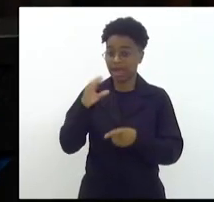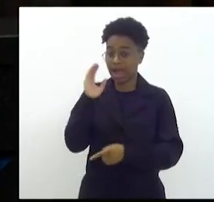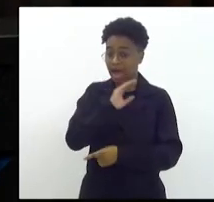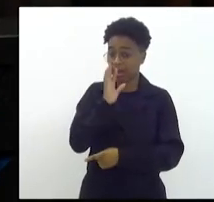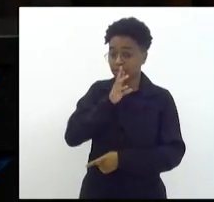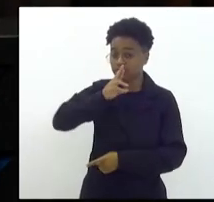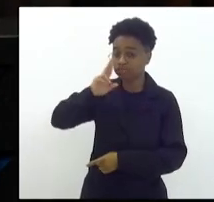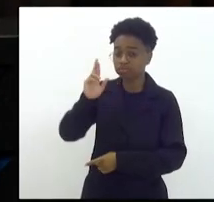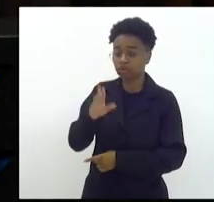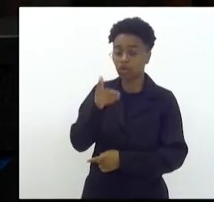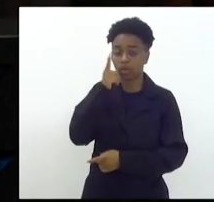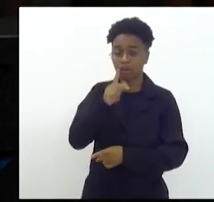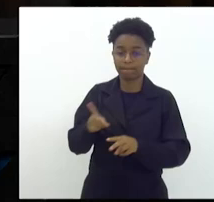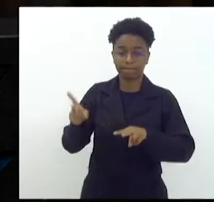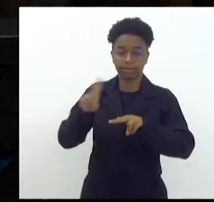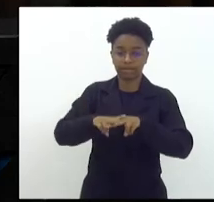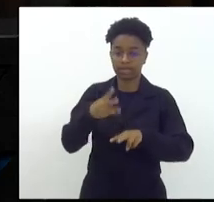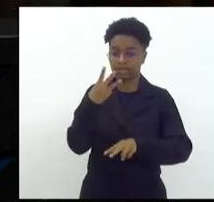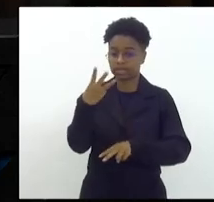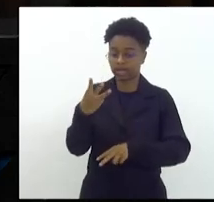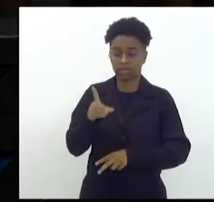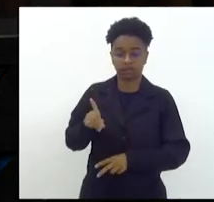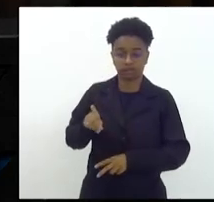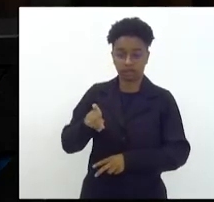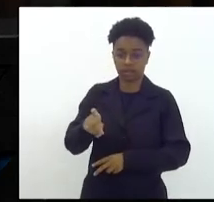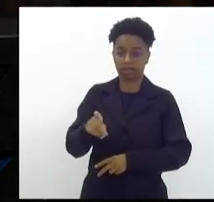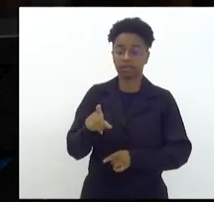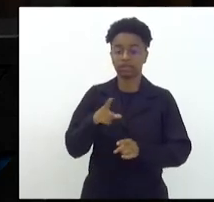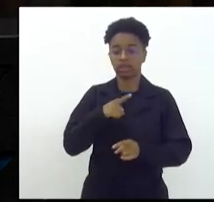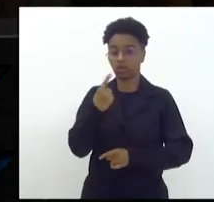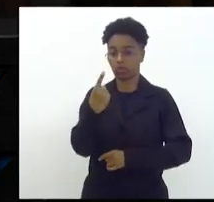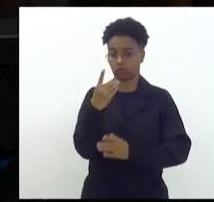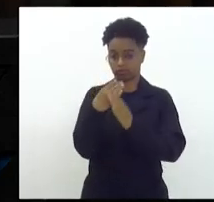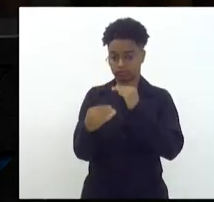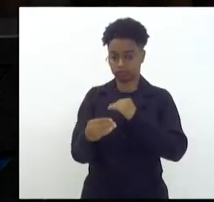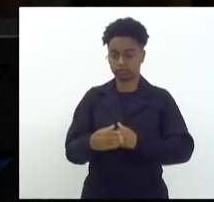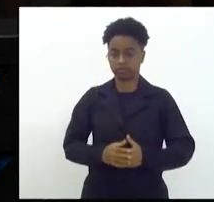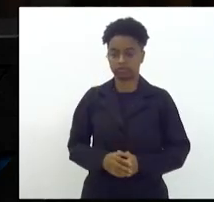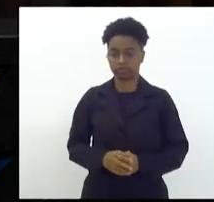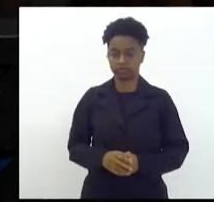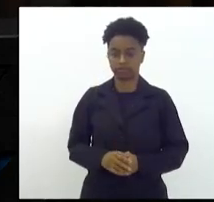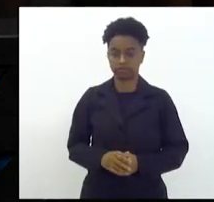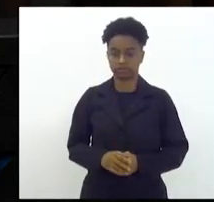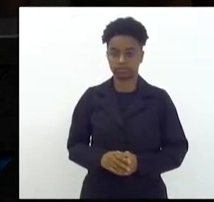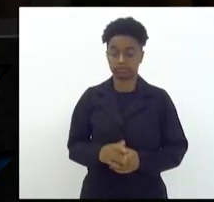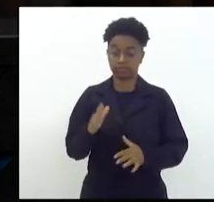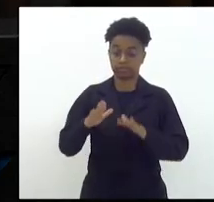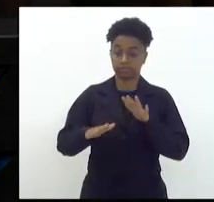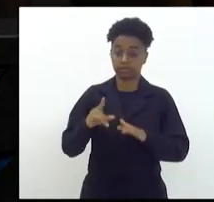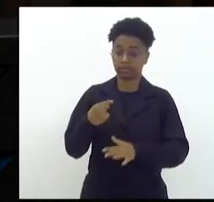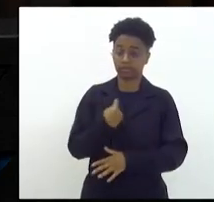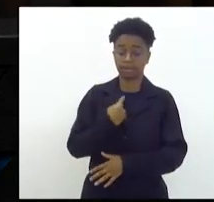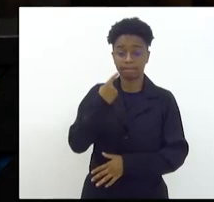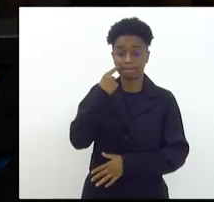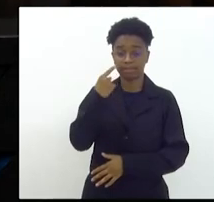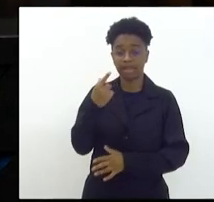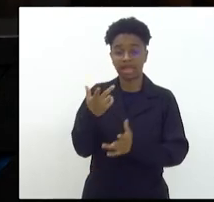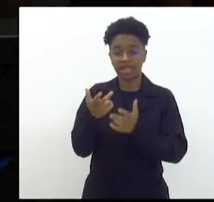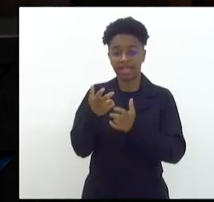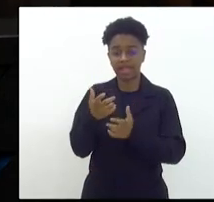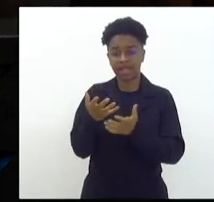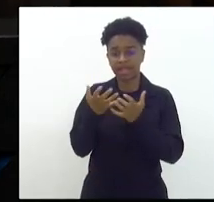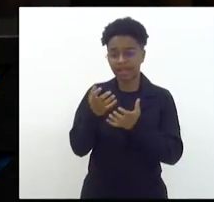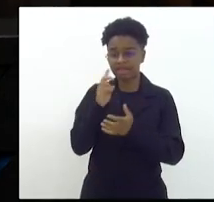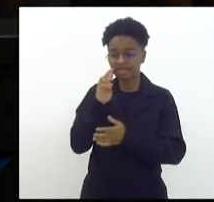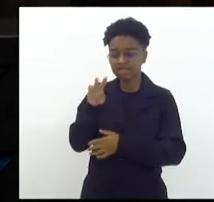resposta Já aprenderam esses três vermes e tem um foragido ainda muita das vezes a gente pensaria que a gente queria ver esses vermes